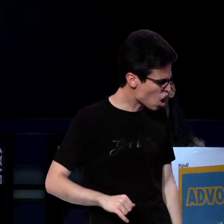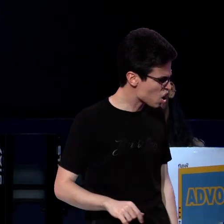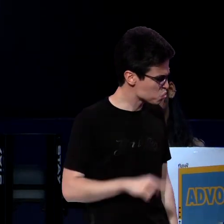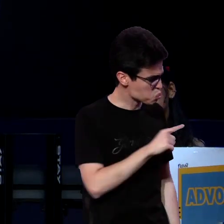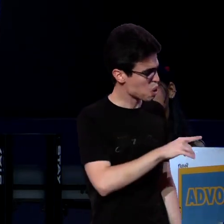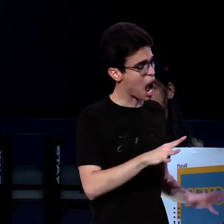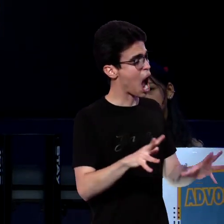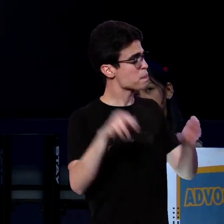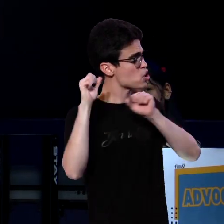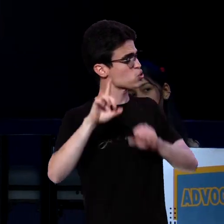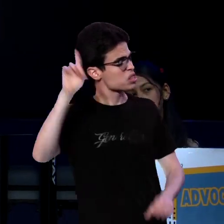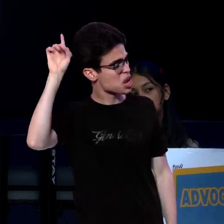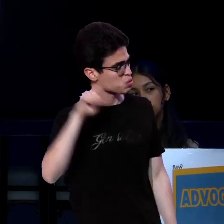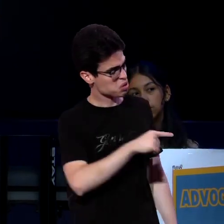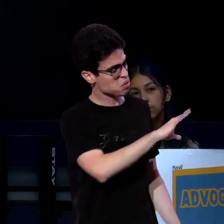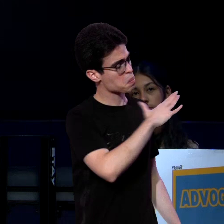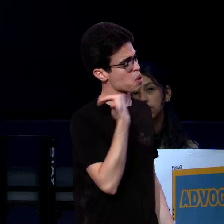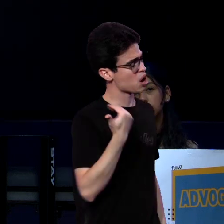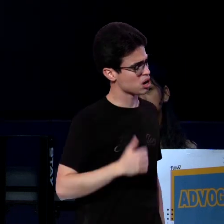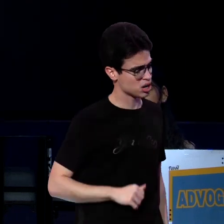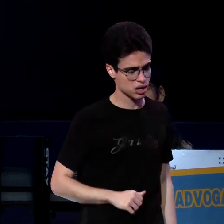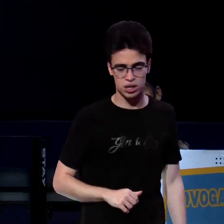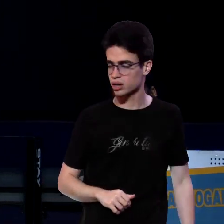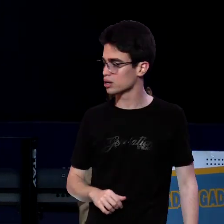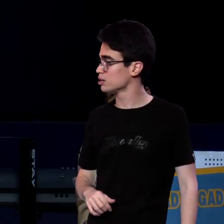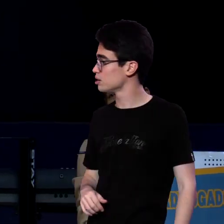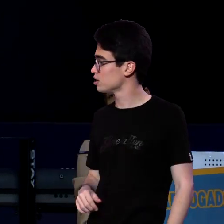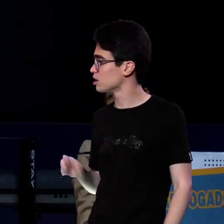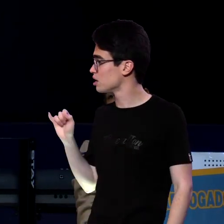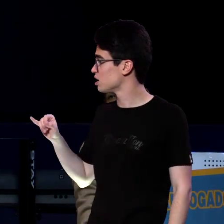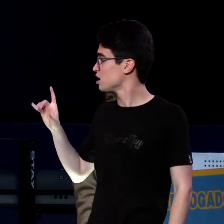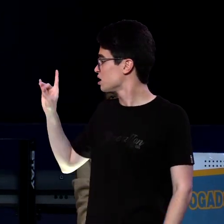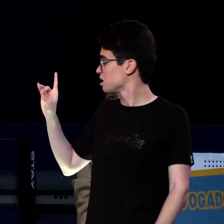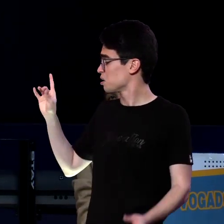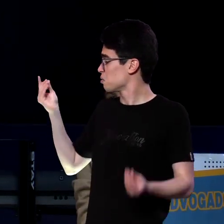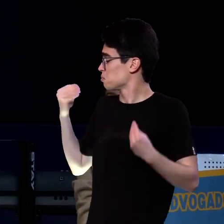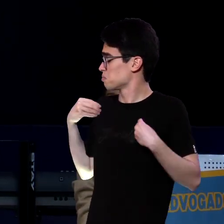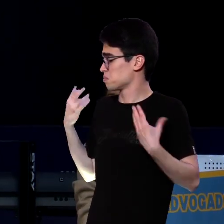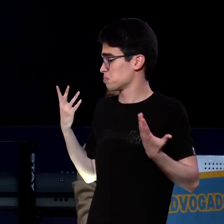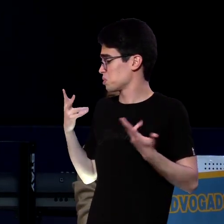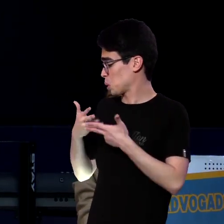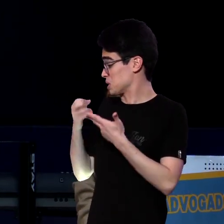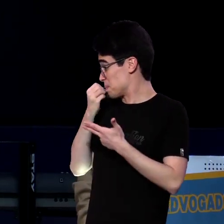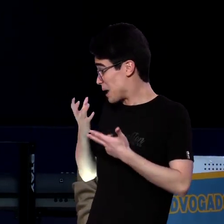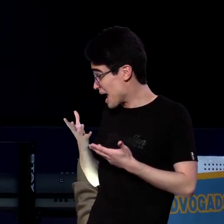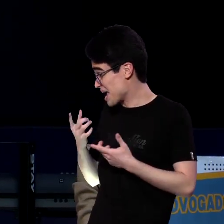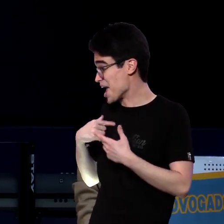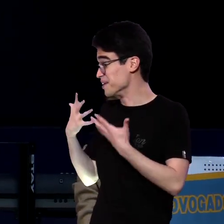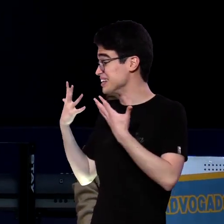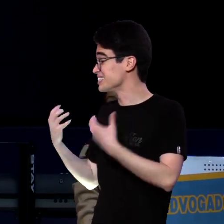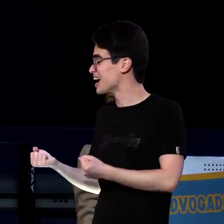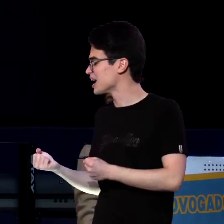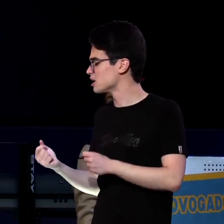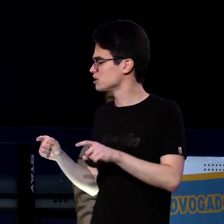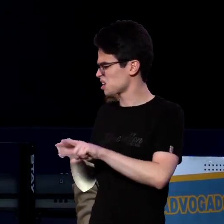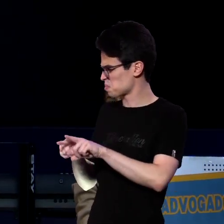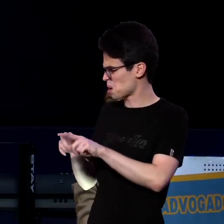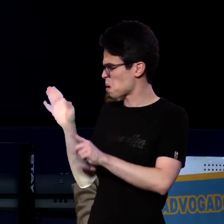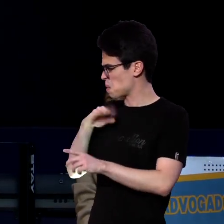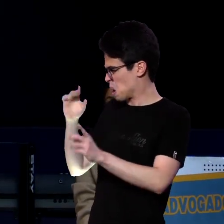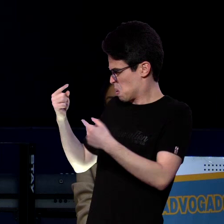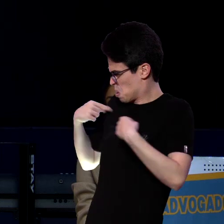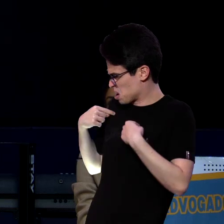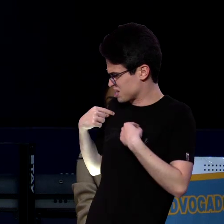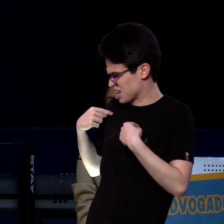e morra. Ele falou: se Deus deixou que o bem venha na minha vida e eu aceitei, quando o mal vier eu